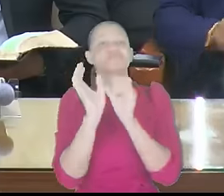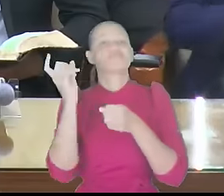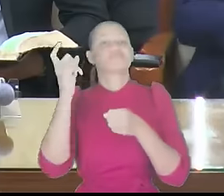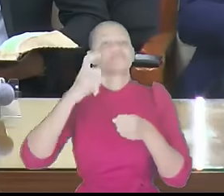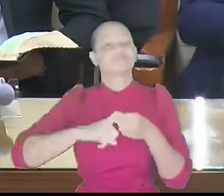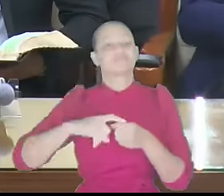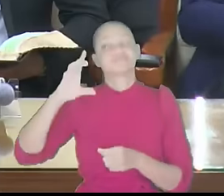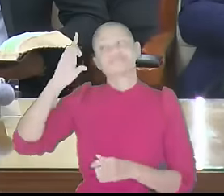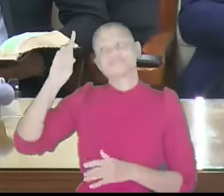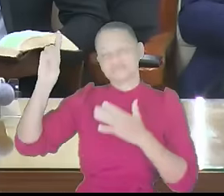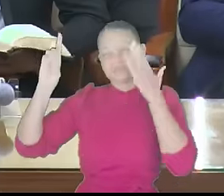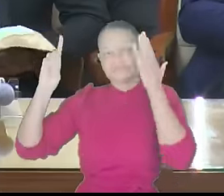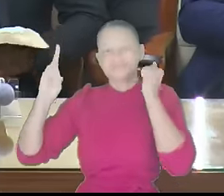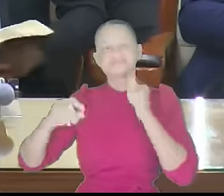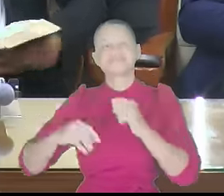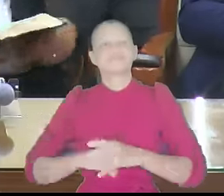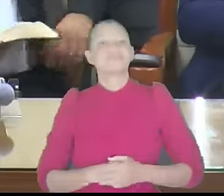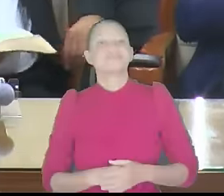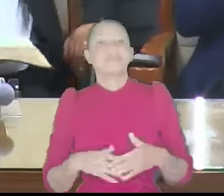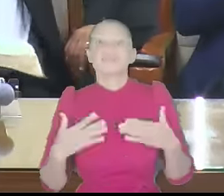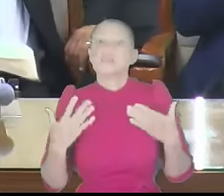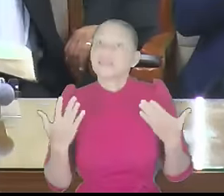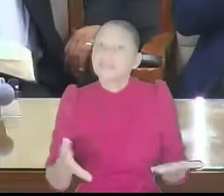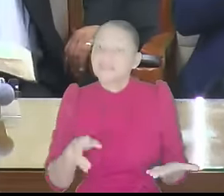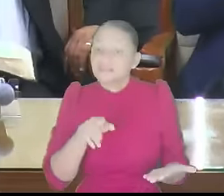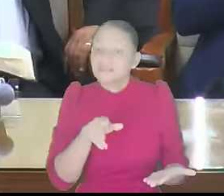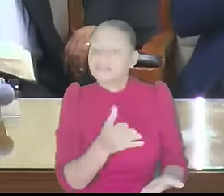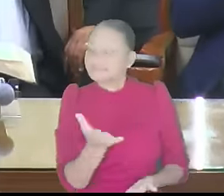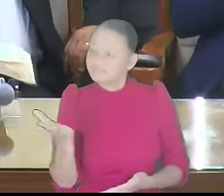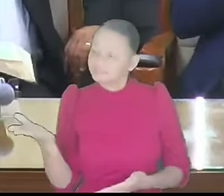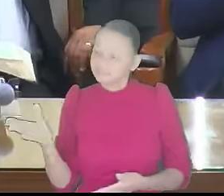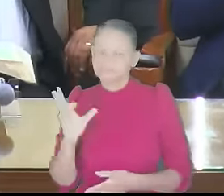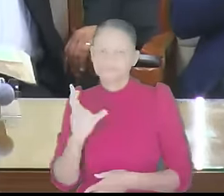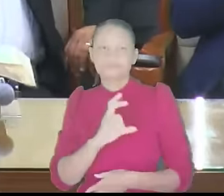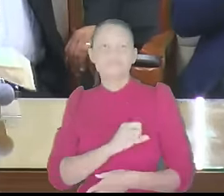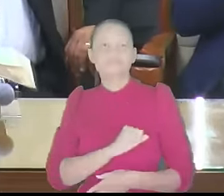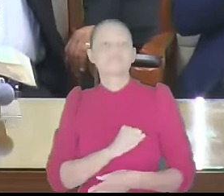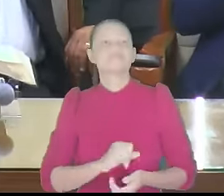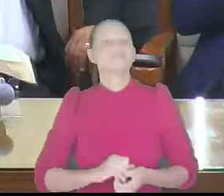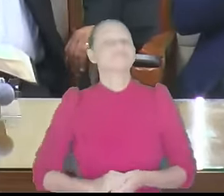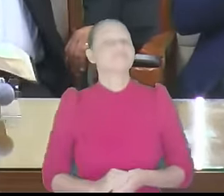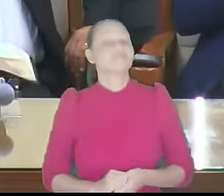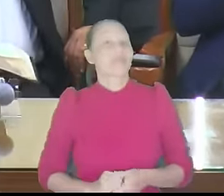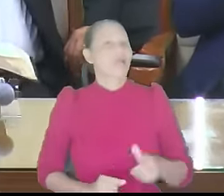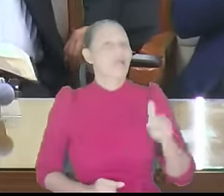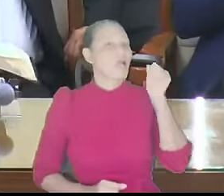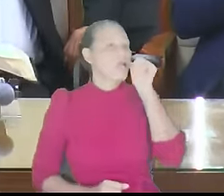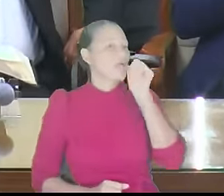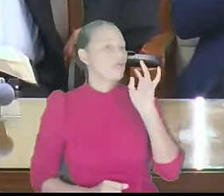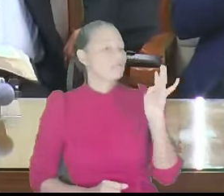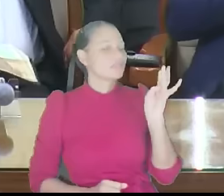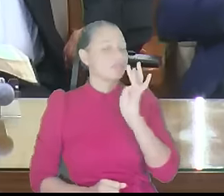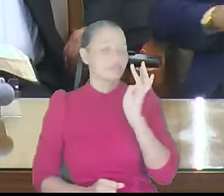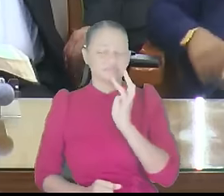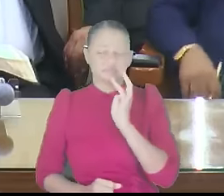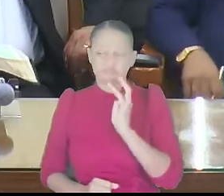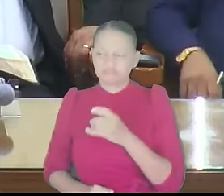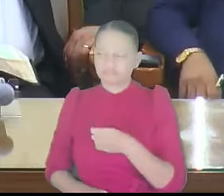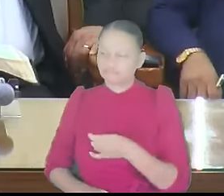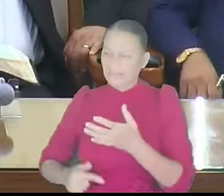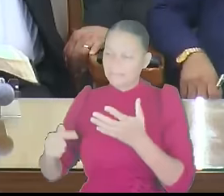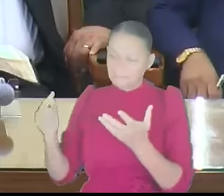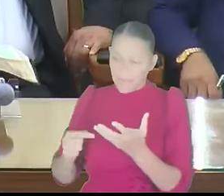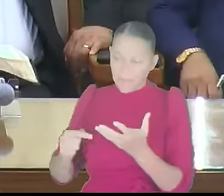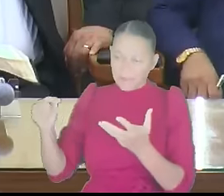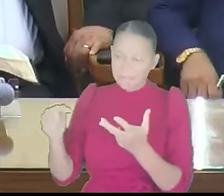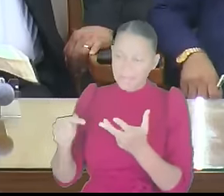sabe. Então, irmãos amados, a noiva descreveu ou descreveu quem